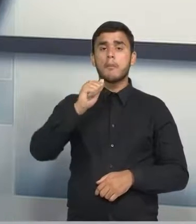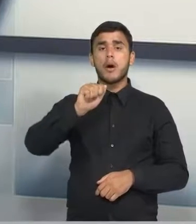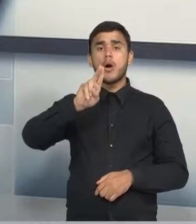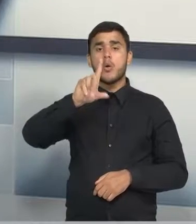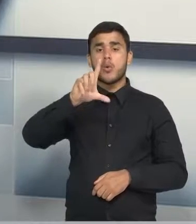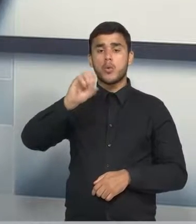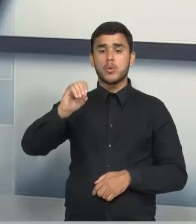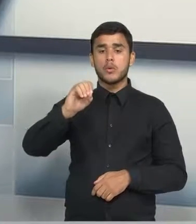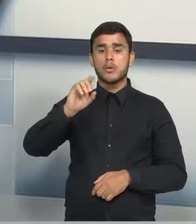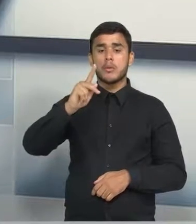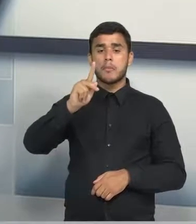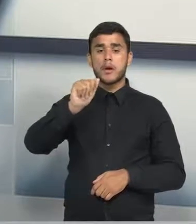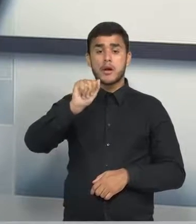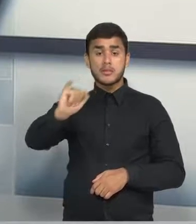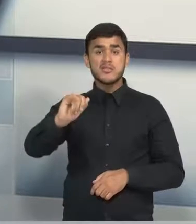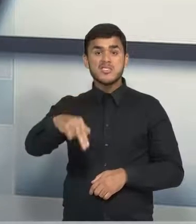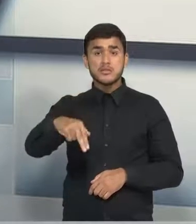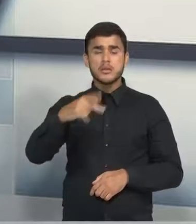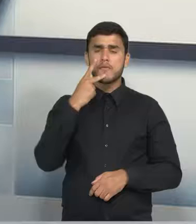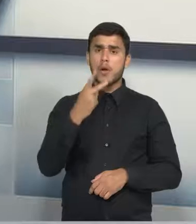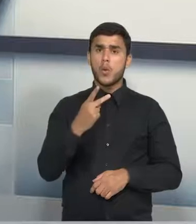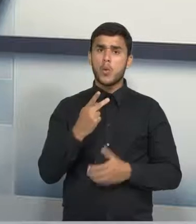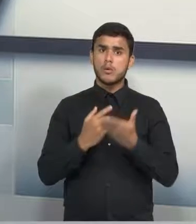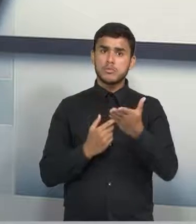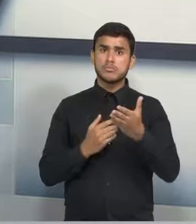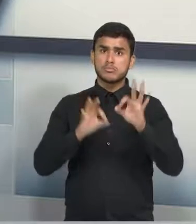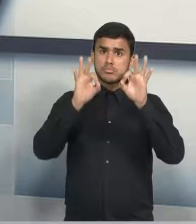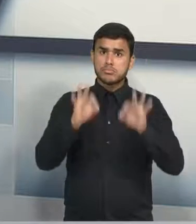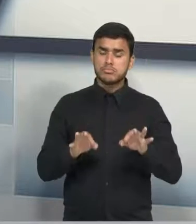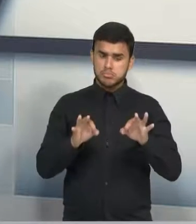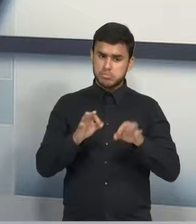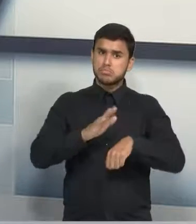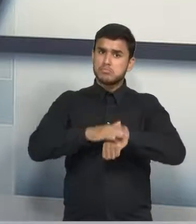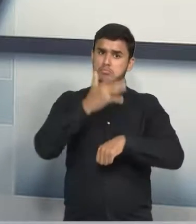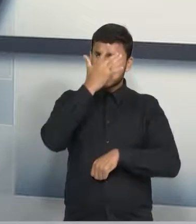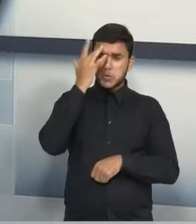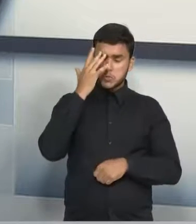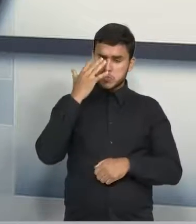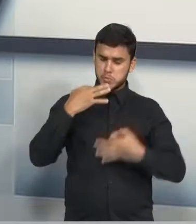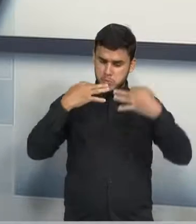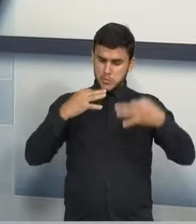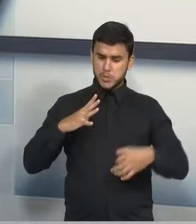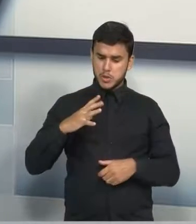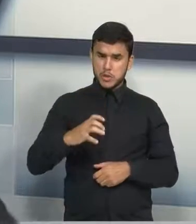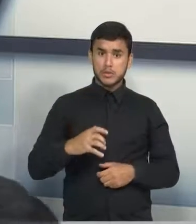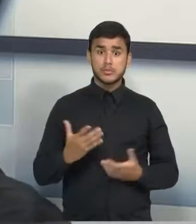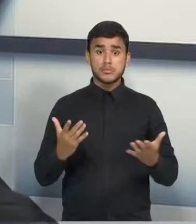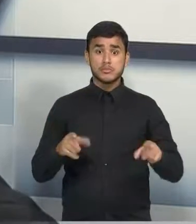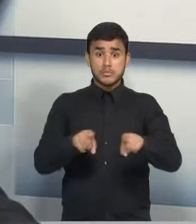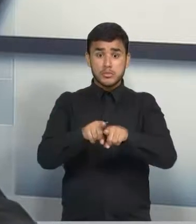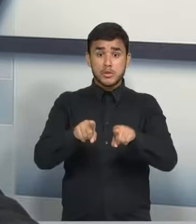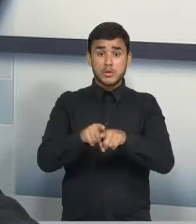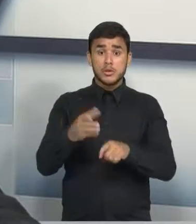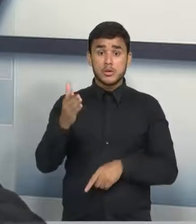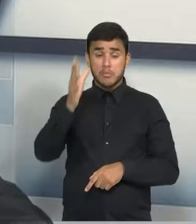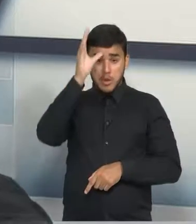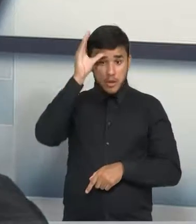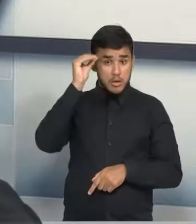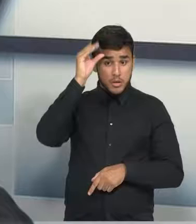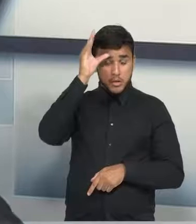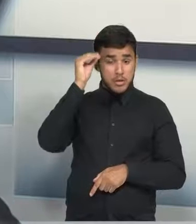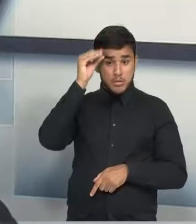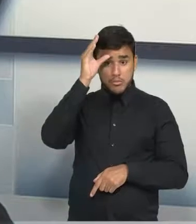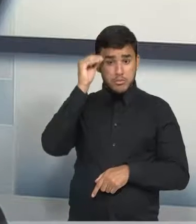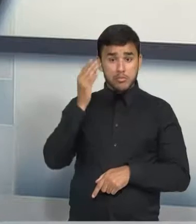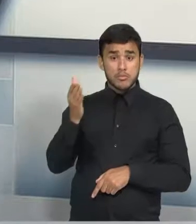Paulo Paim, que é um exemplo de dignidade no Senado, de trabalho, de dignidade. O PT tem governadores como Camilo Santana, que é o